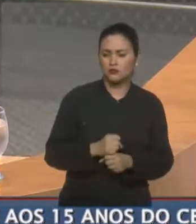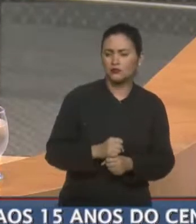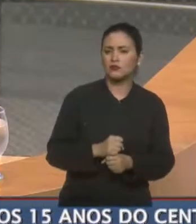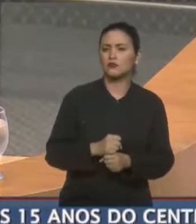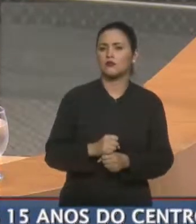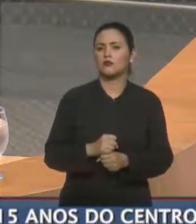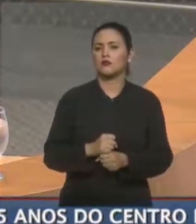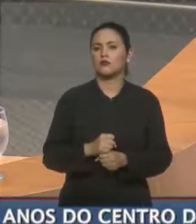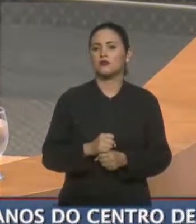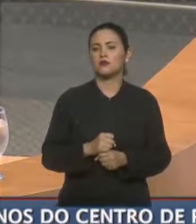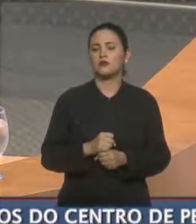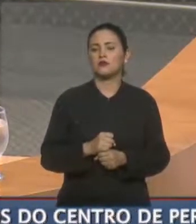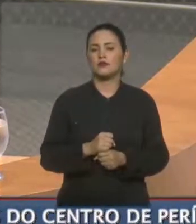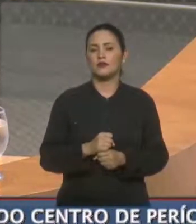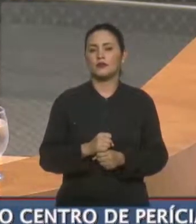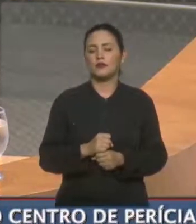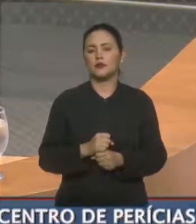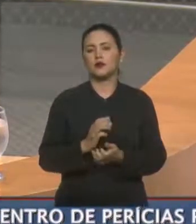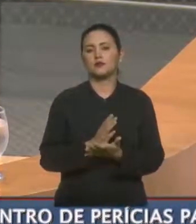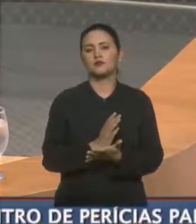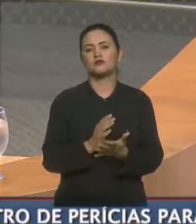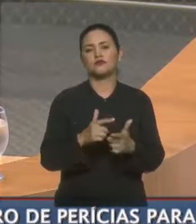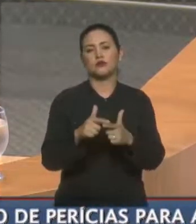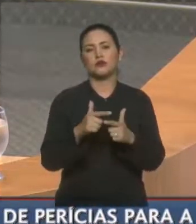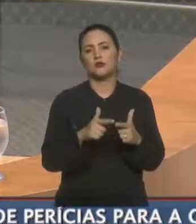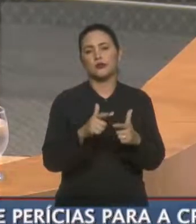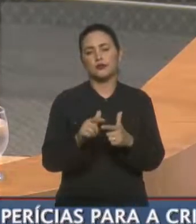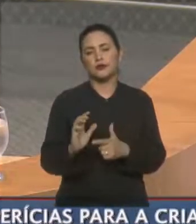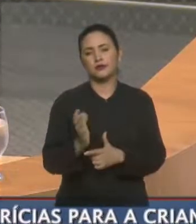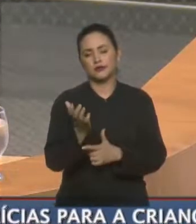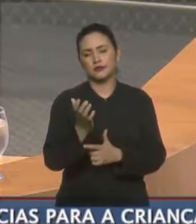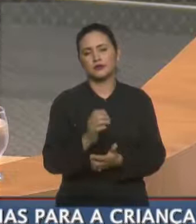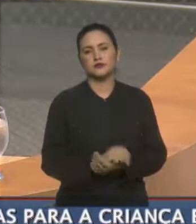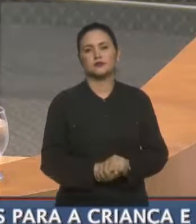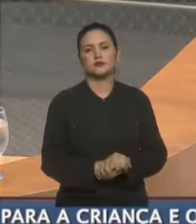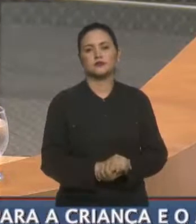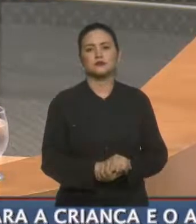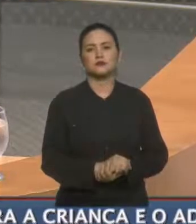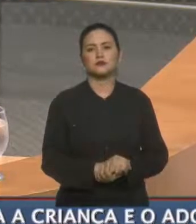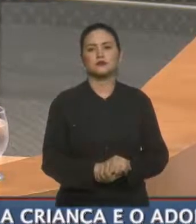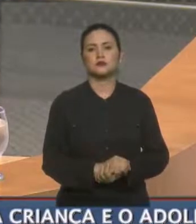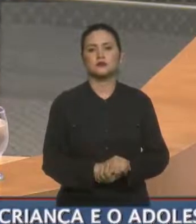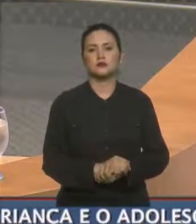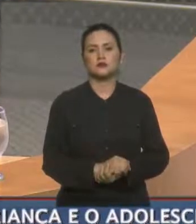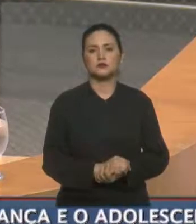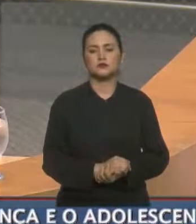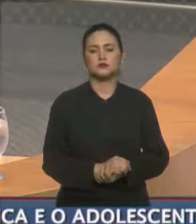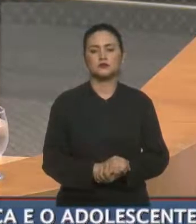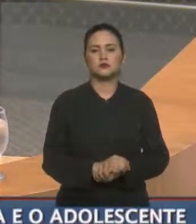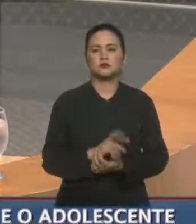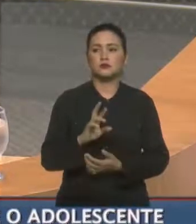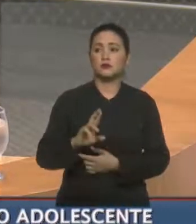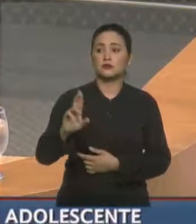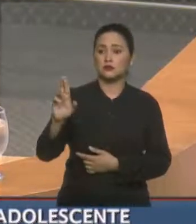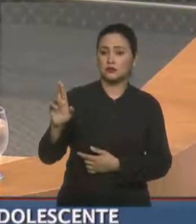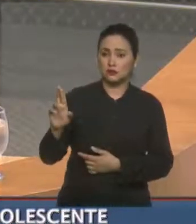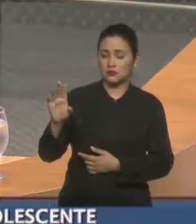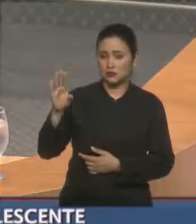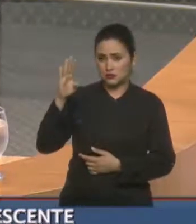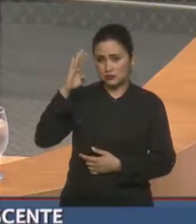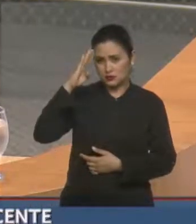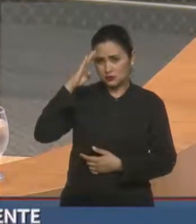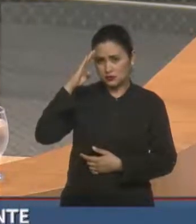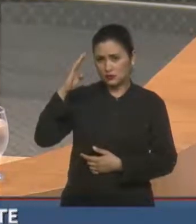muito algum problema pontual que porventura venha a ocorrer. Cumprimentar ali o nobre representante do Exército Brasileiro, né, que aqui